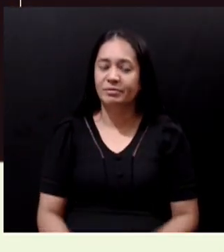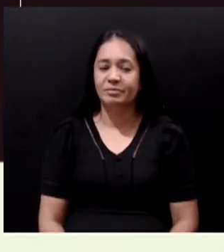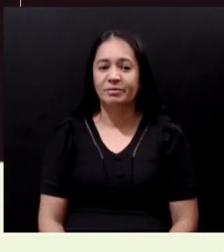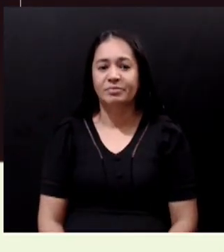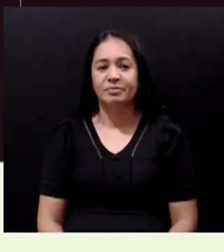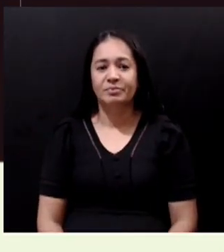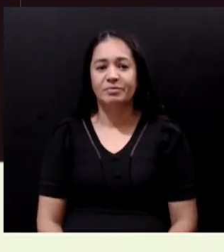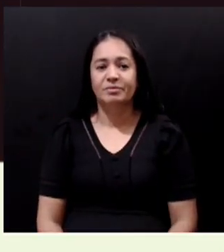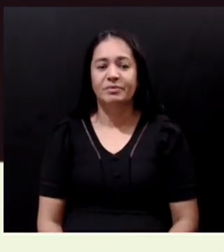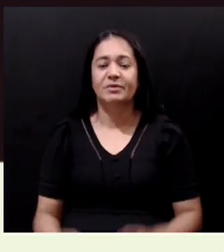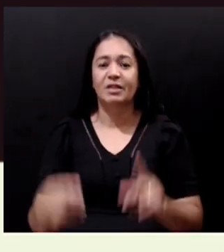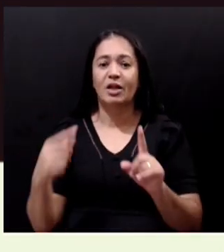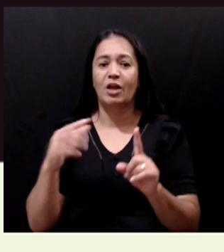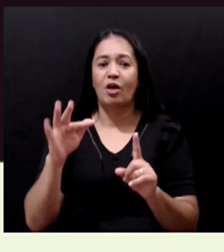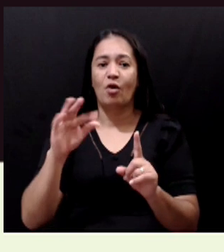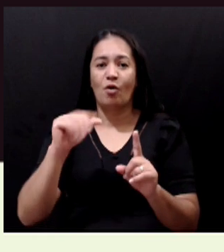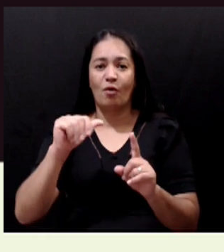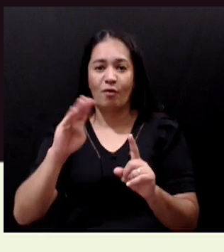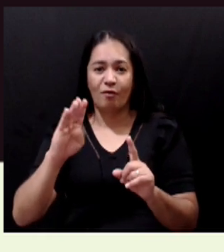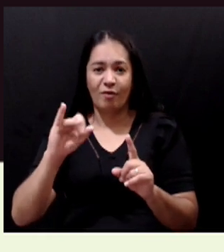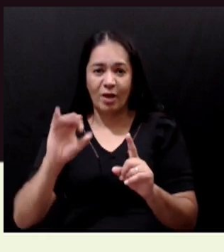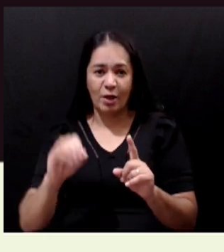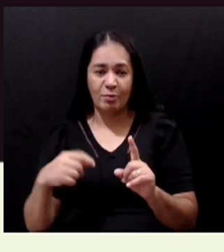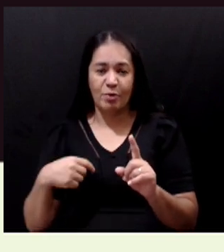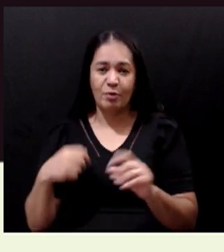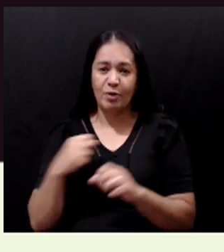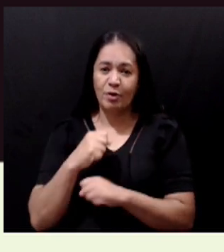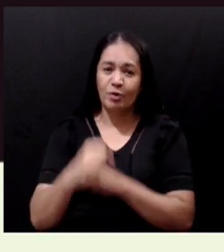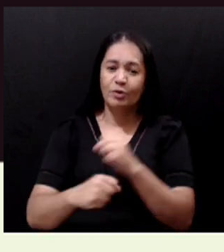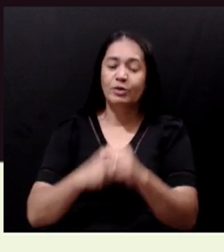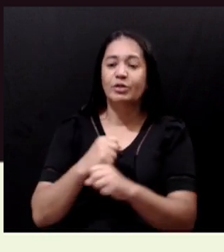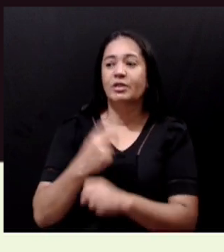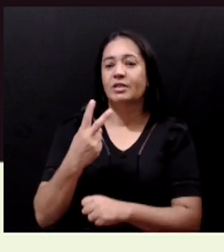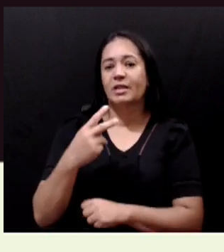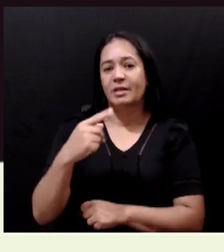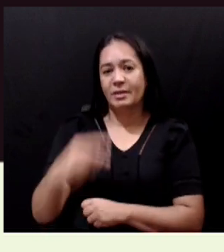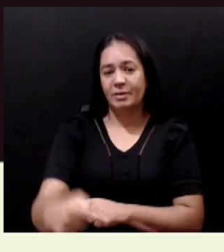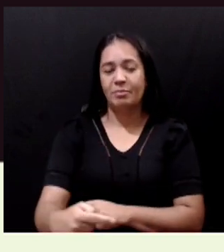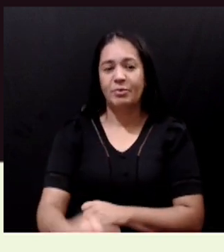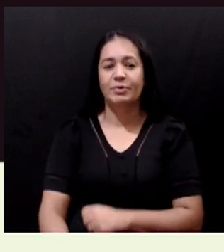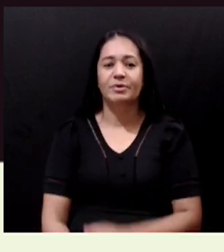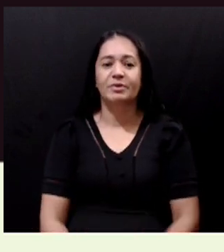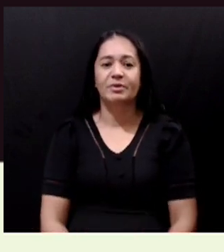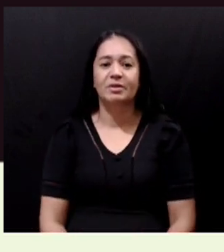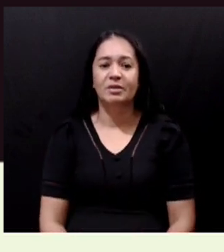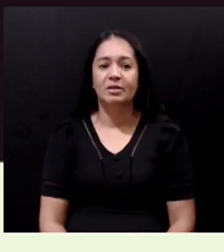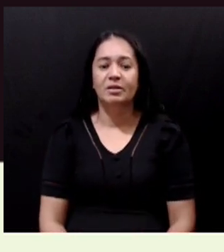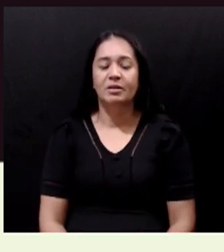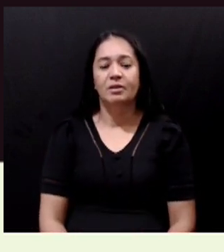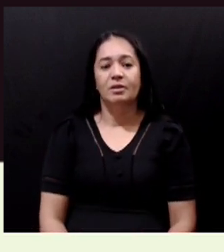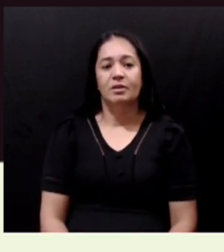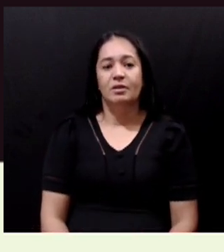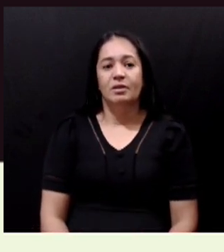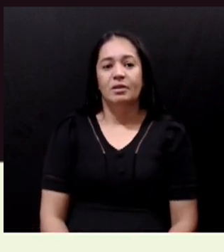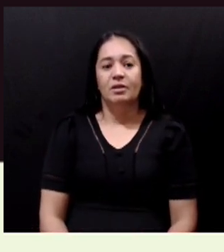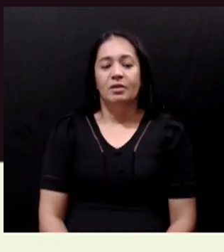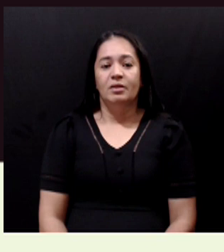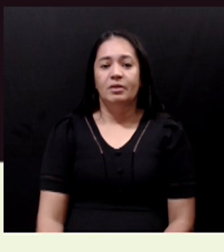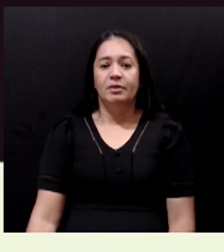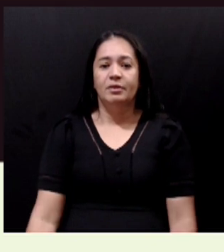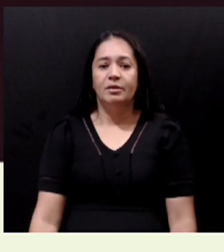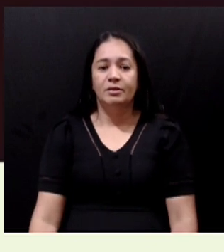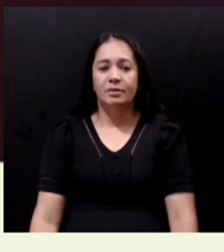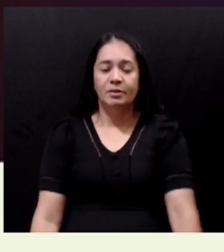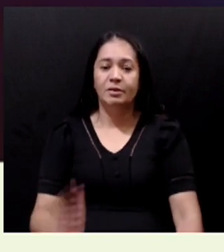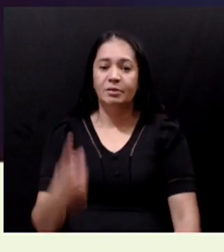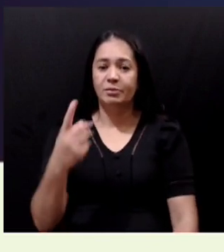nasceu depois, 2 anos que eu peguei aqui. 1 ano e pouco, né? Peguei em 83, 84 que ele nasceu.